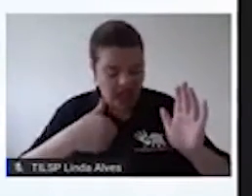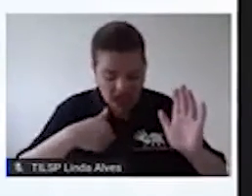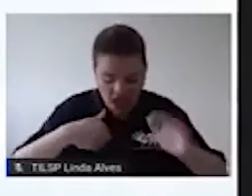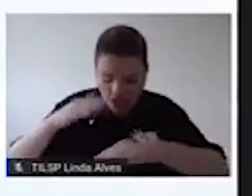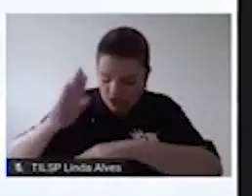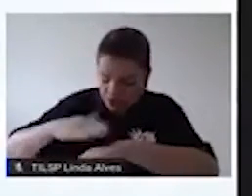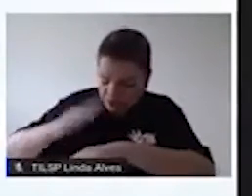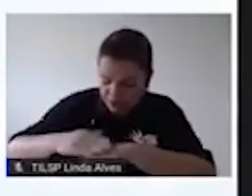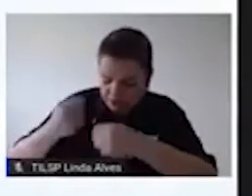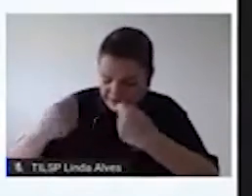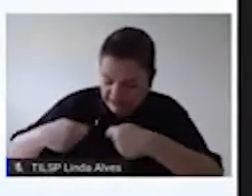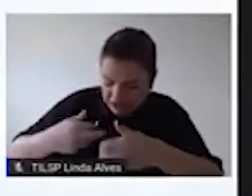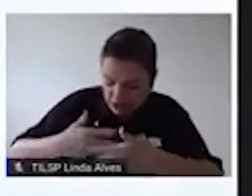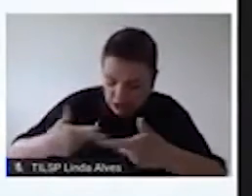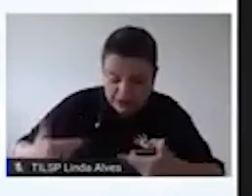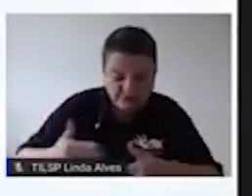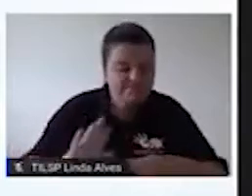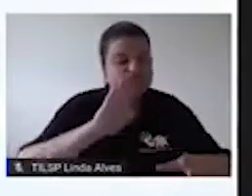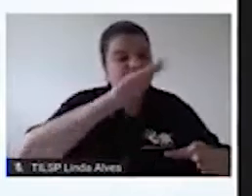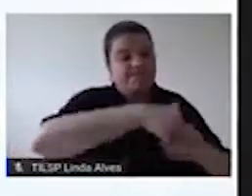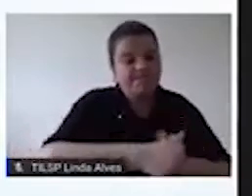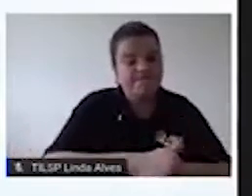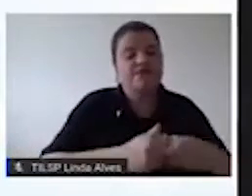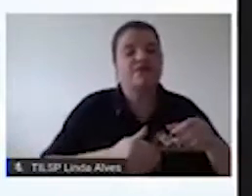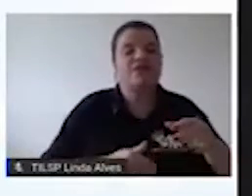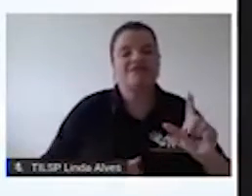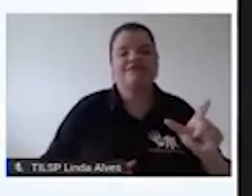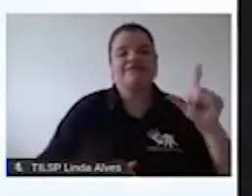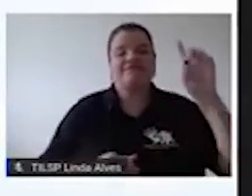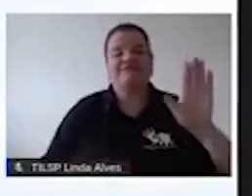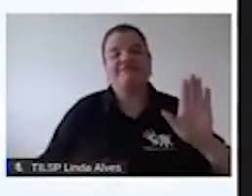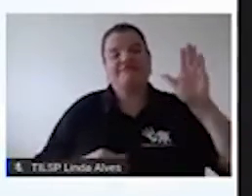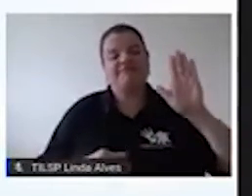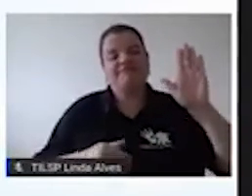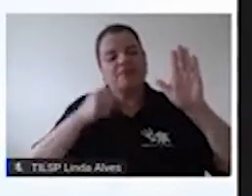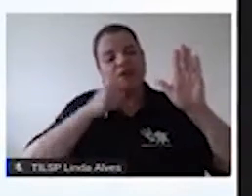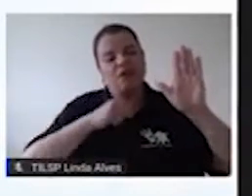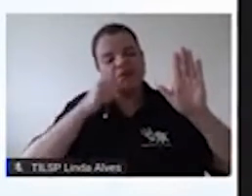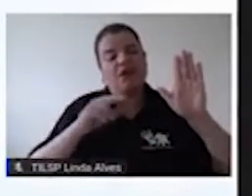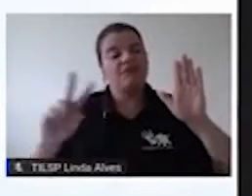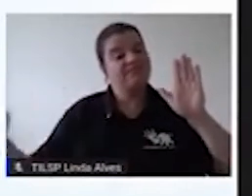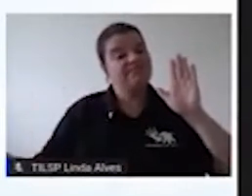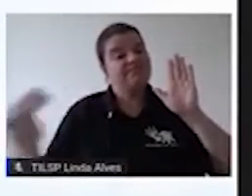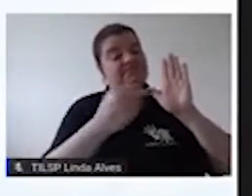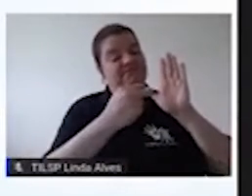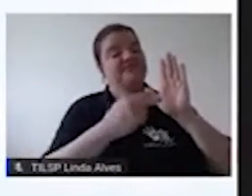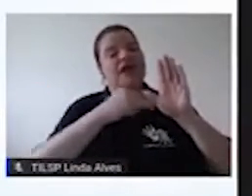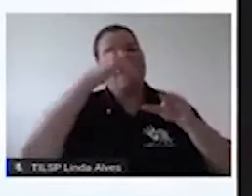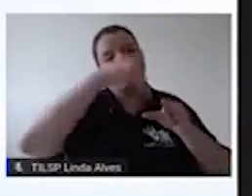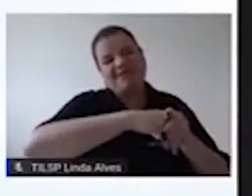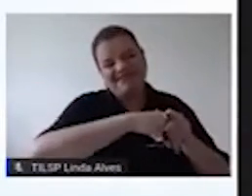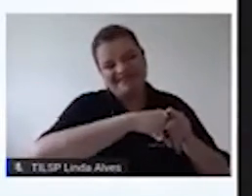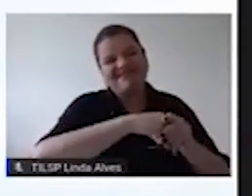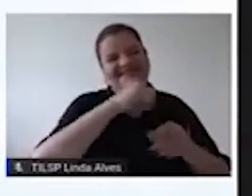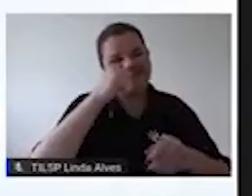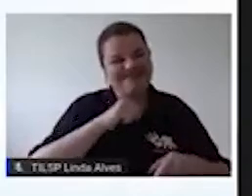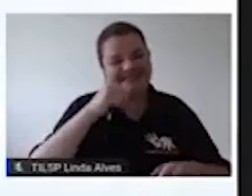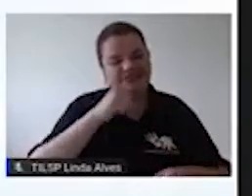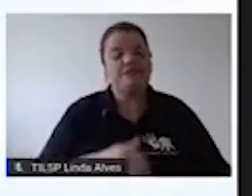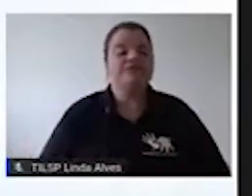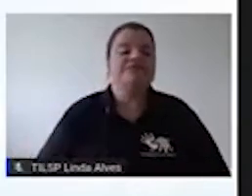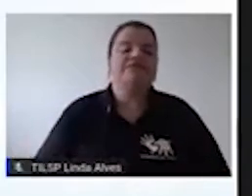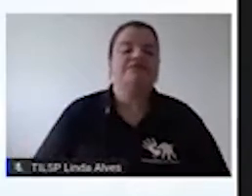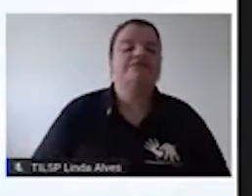E eu acho que essas mulheres chegaram nessa perspectiva, sabe? Então,